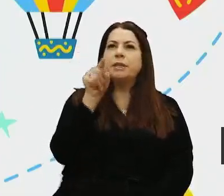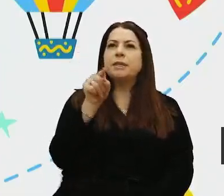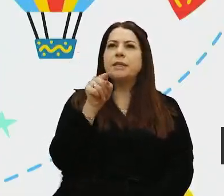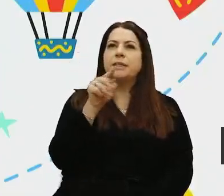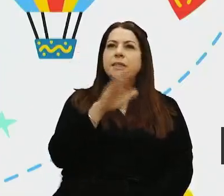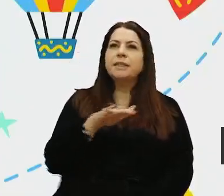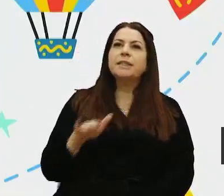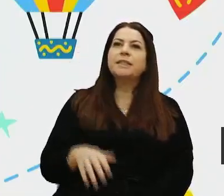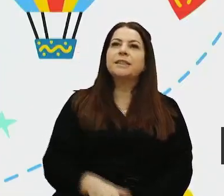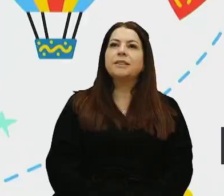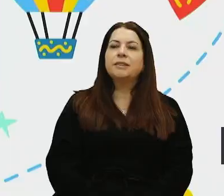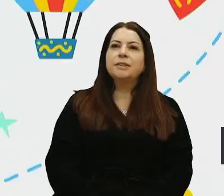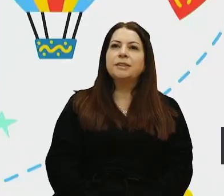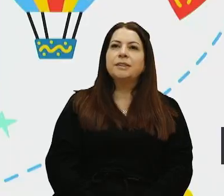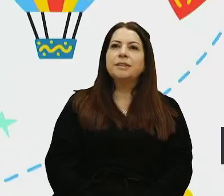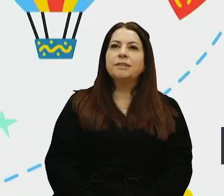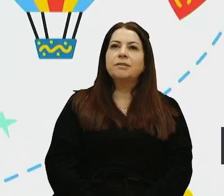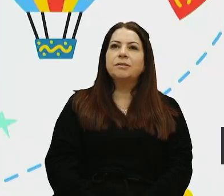criança.